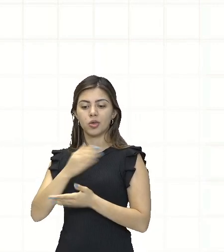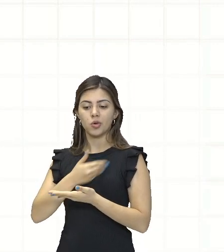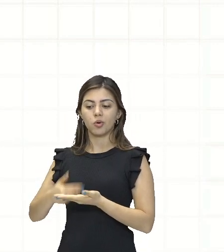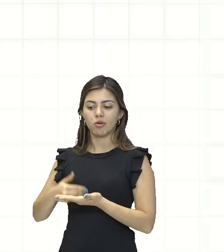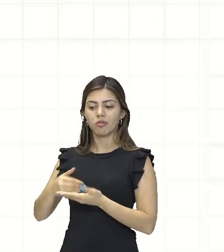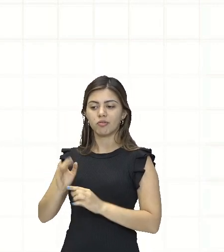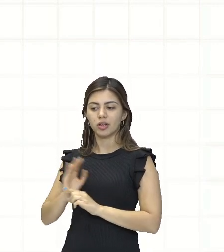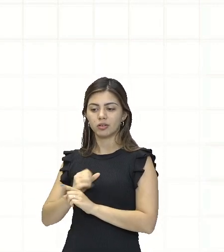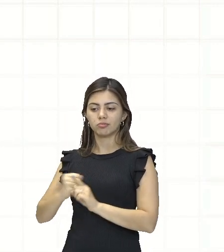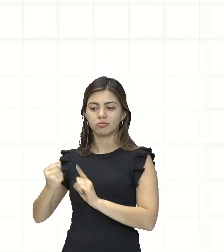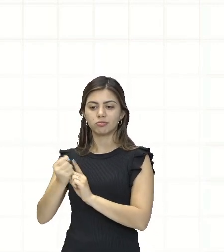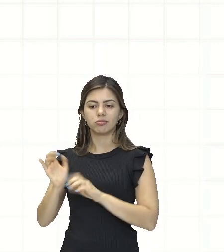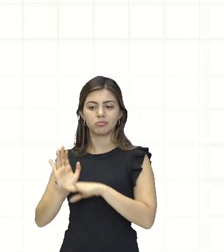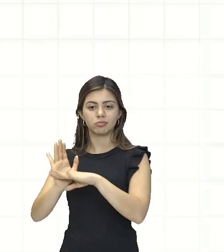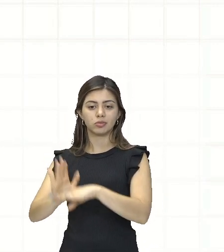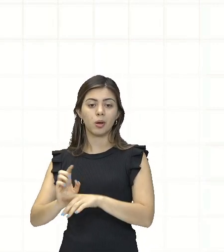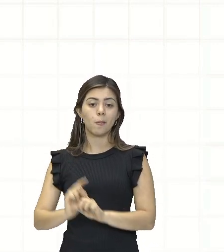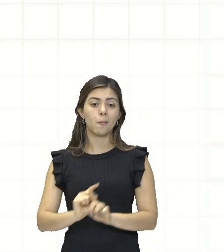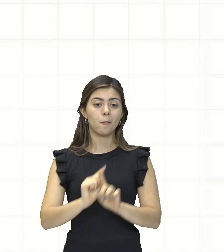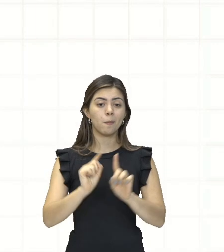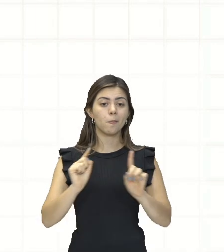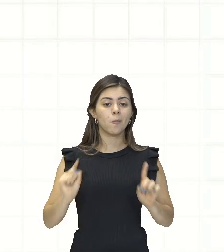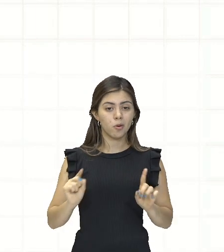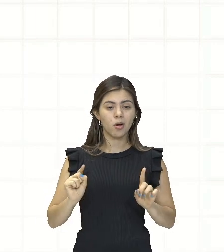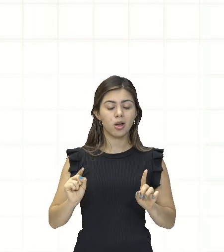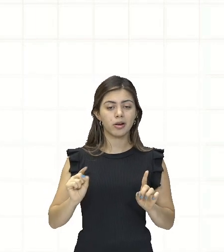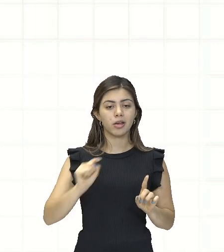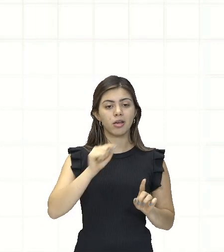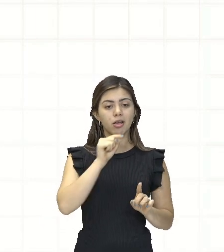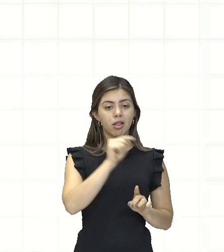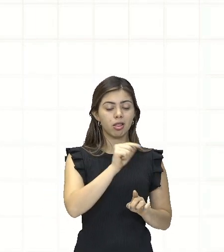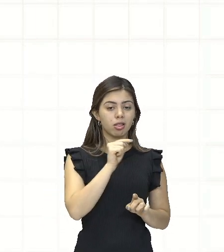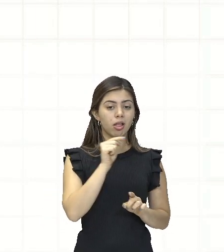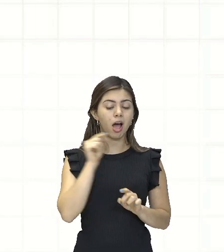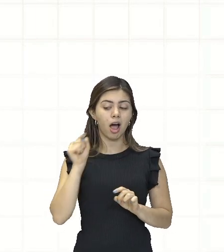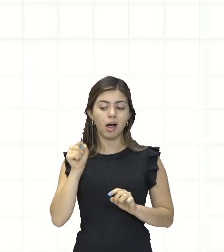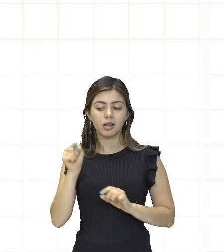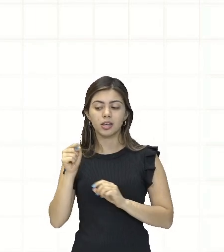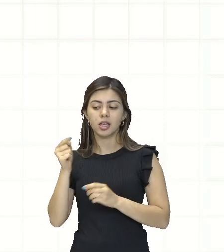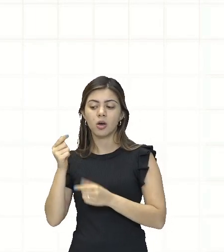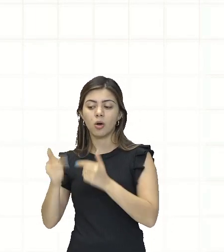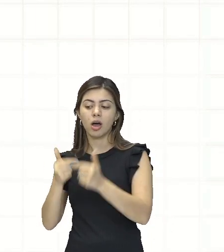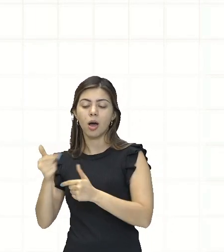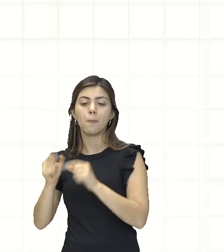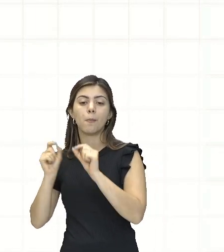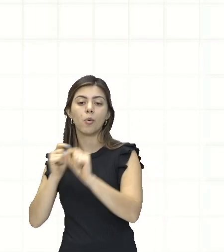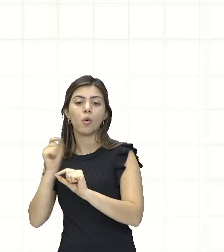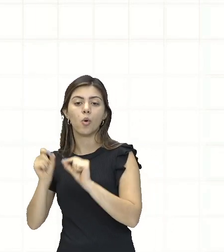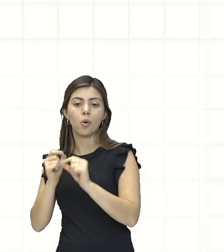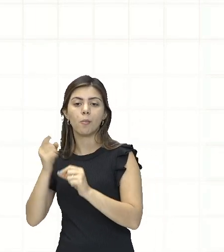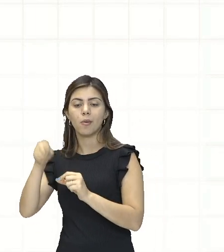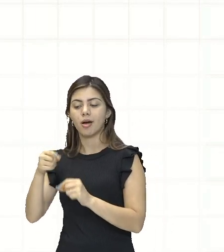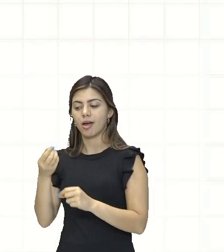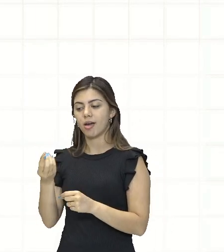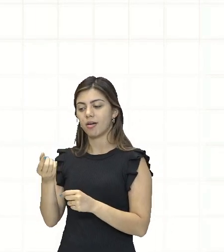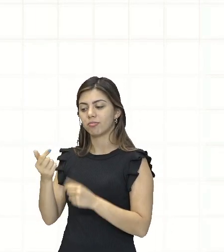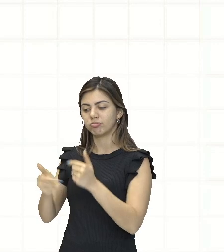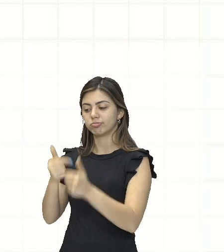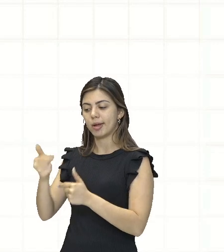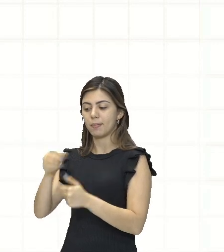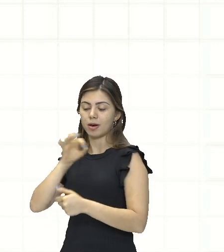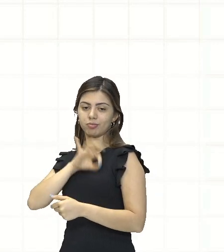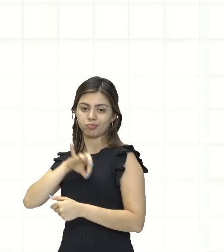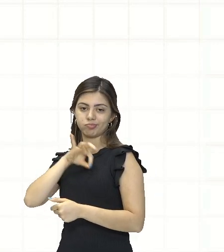a forma de trabalho adquirida e adotada no capitalismo é conhecido como trabalho assalariado, que é